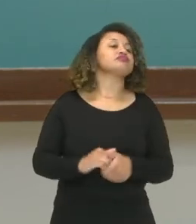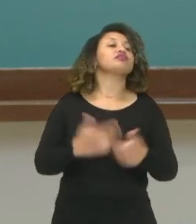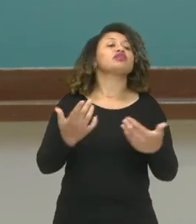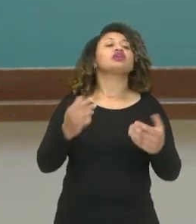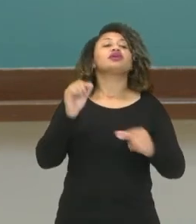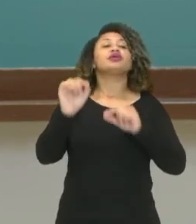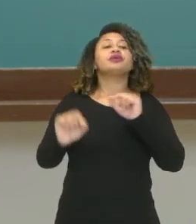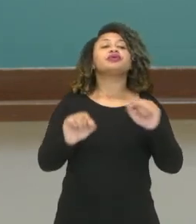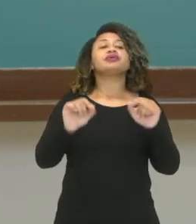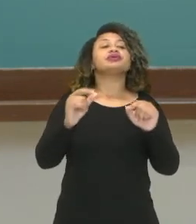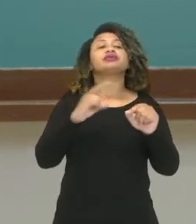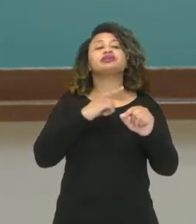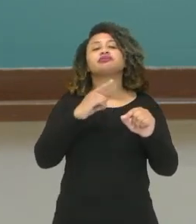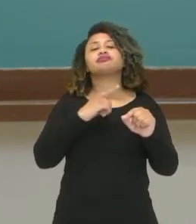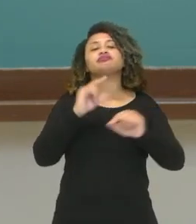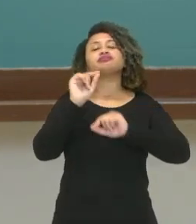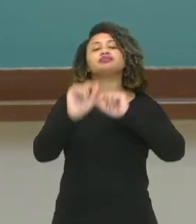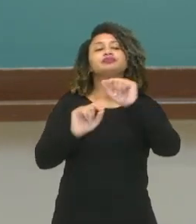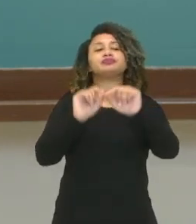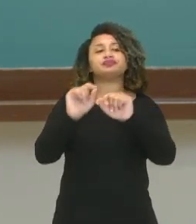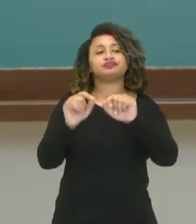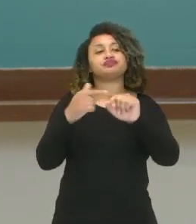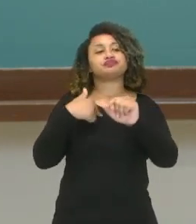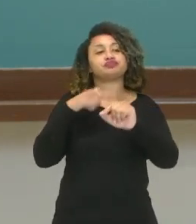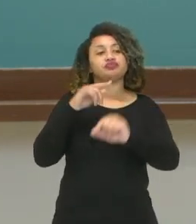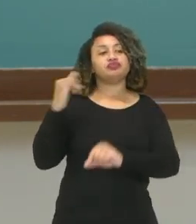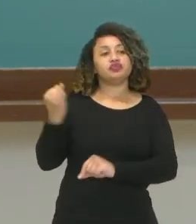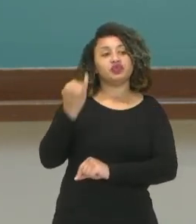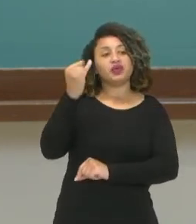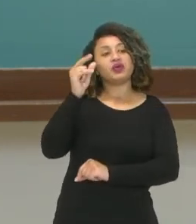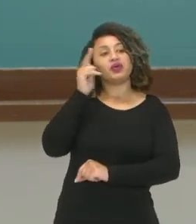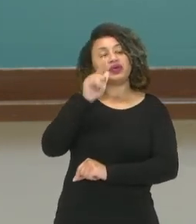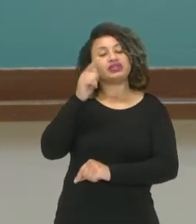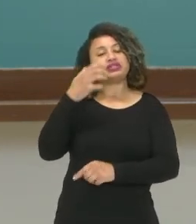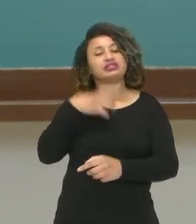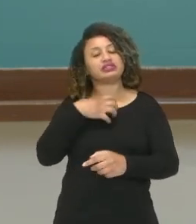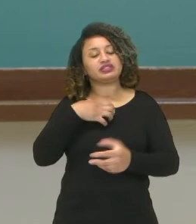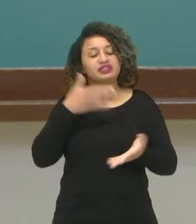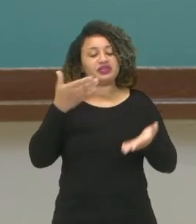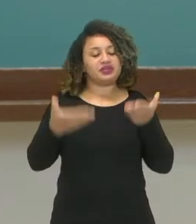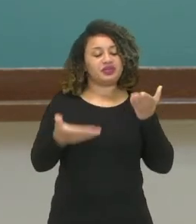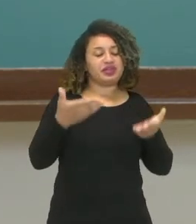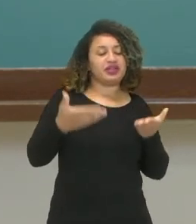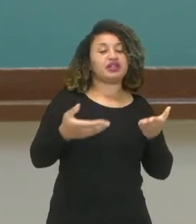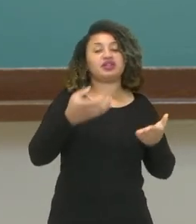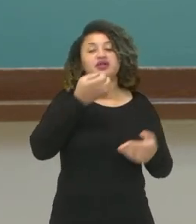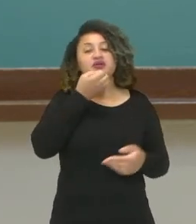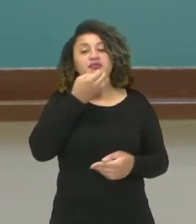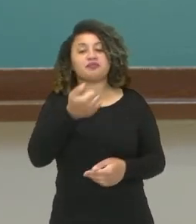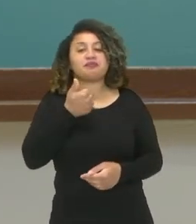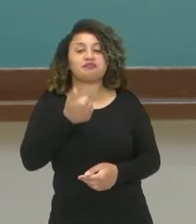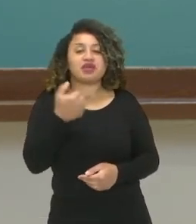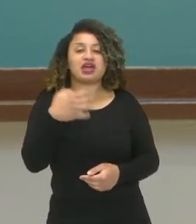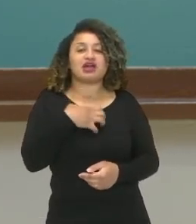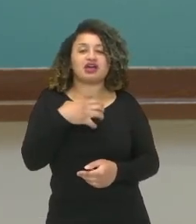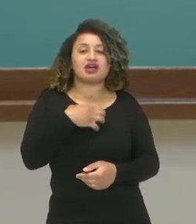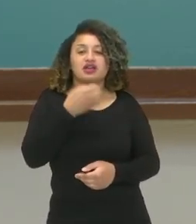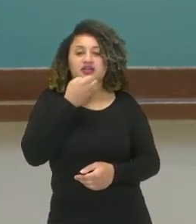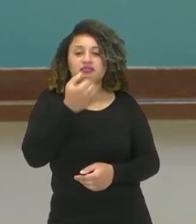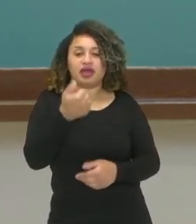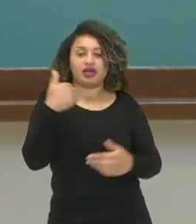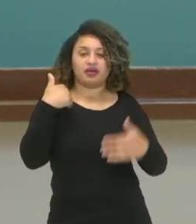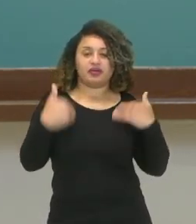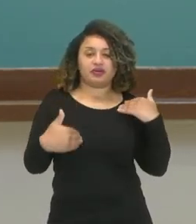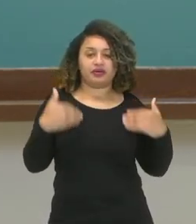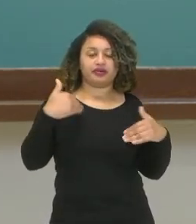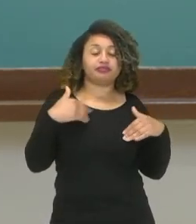que ele coloca, né, aqui? O importante é encontrar o equilíbrio na busca do bem-estar do corpo.